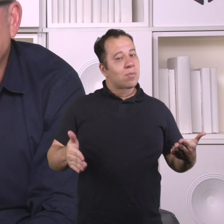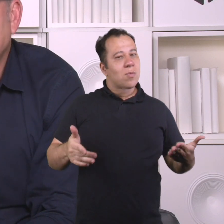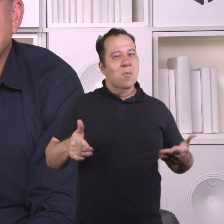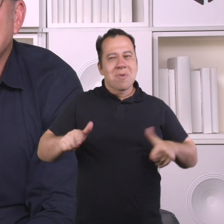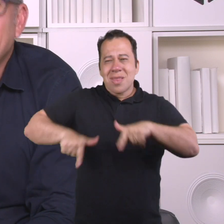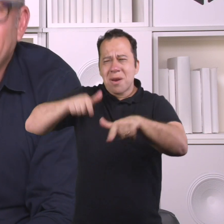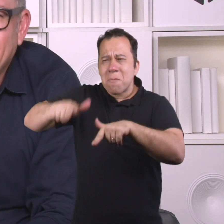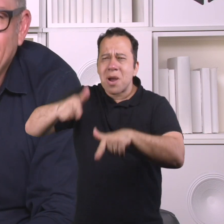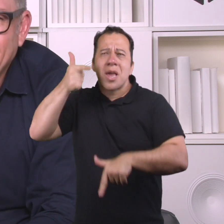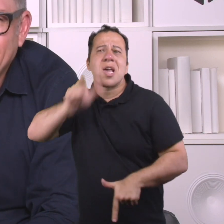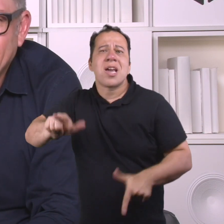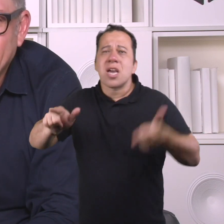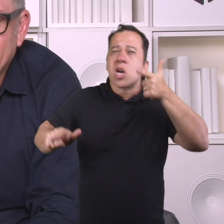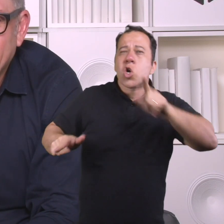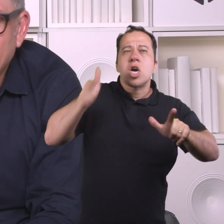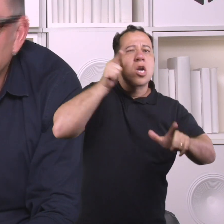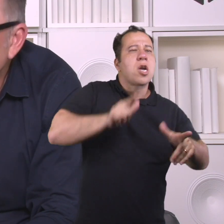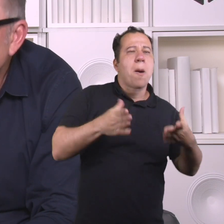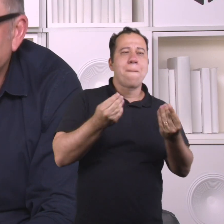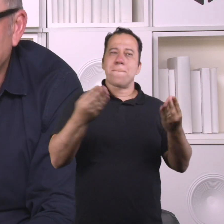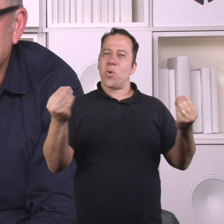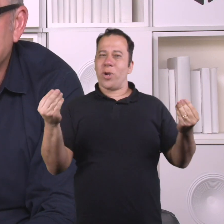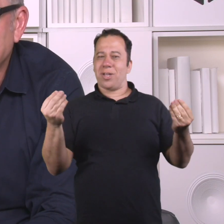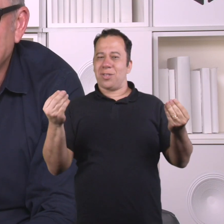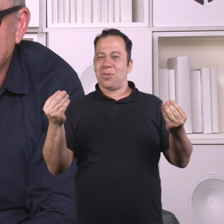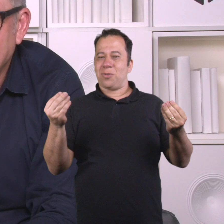Doe generosamente